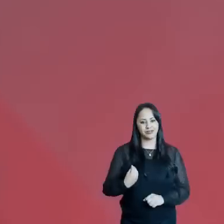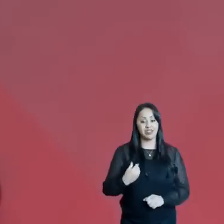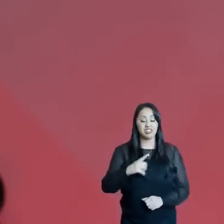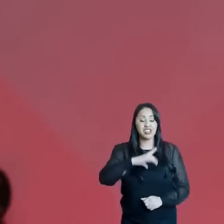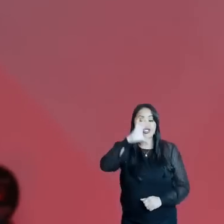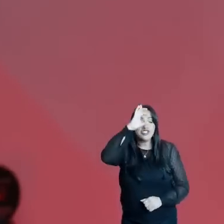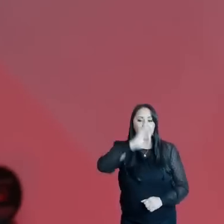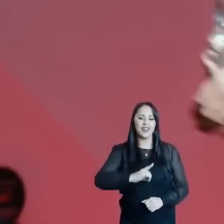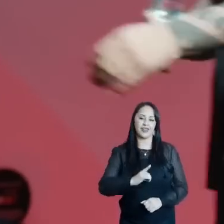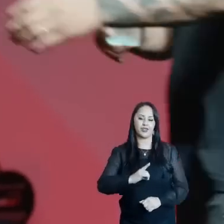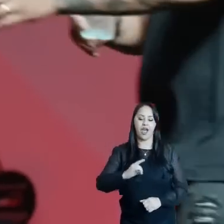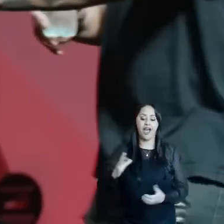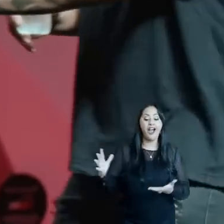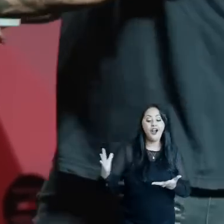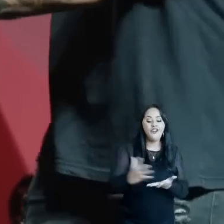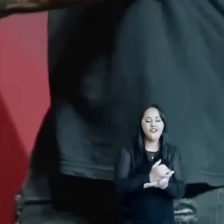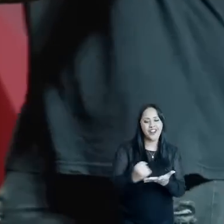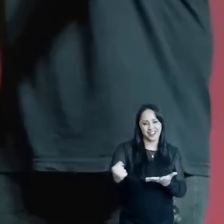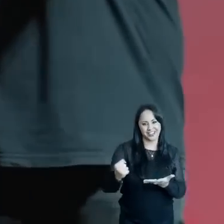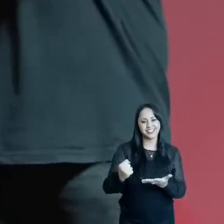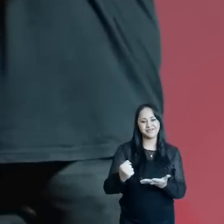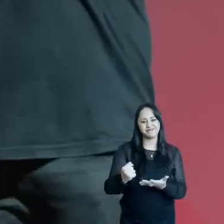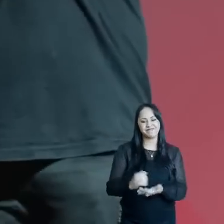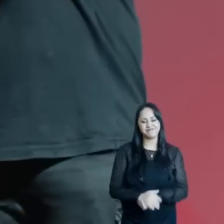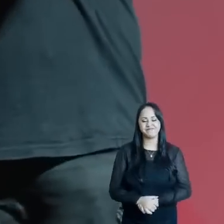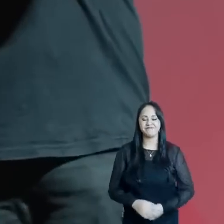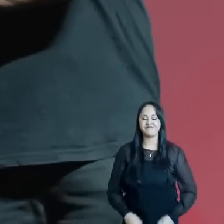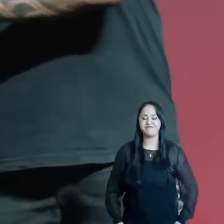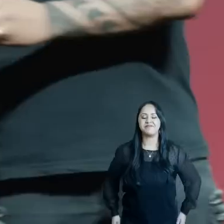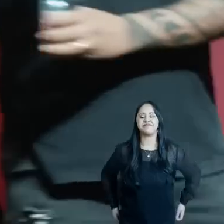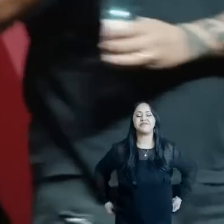colheita, é algo que é extraordinário.